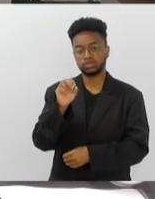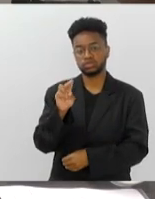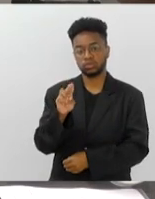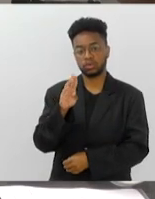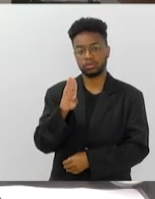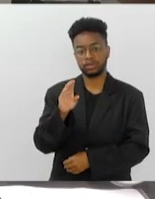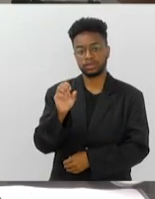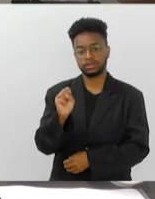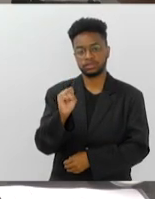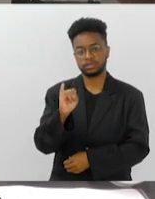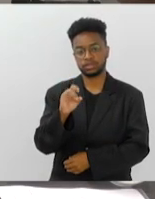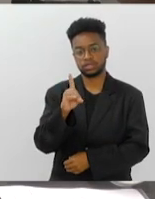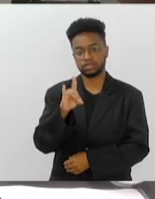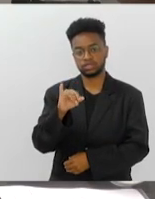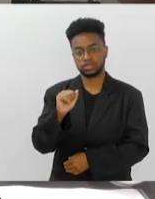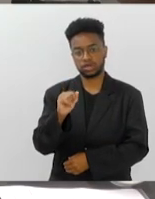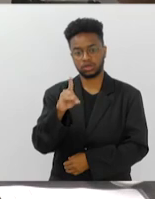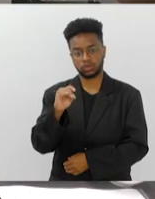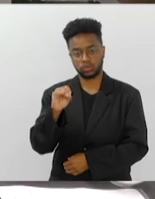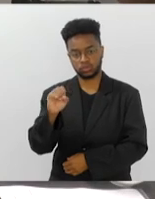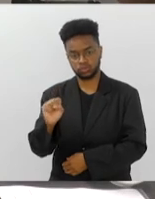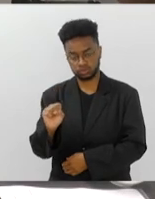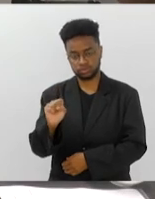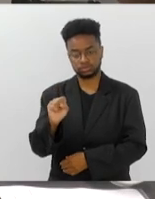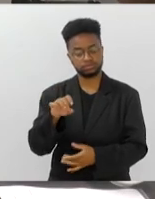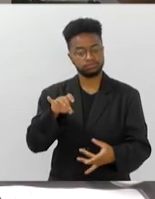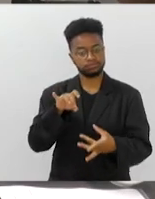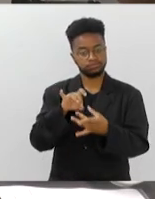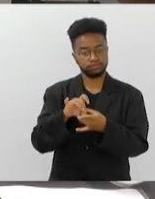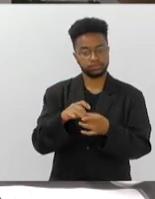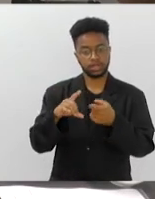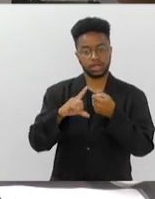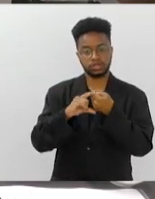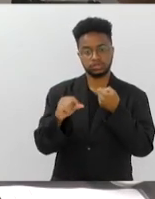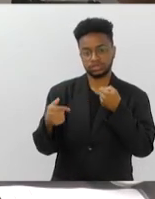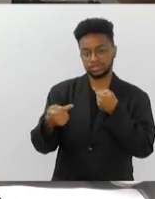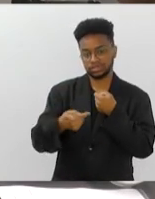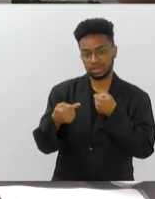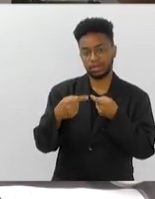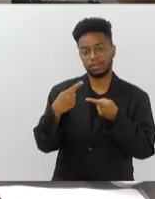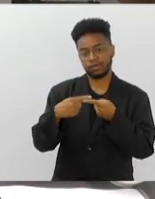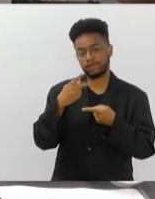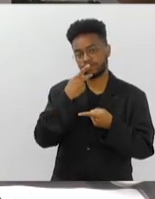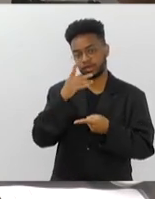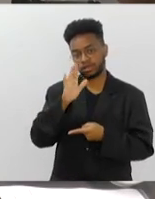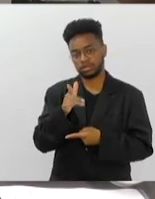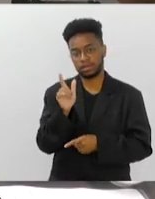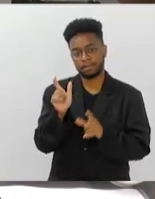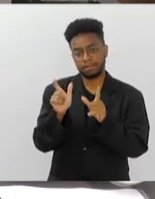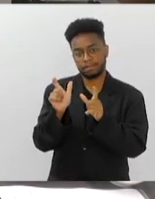ficar coerente com o artigo 7º, que já está dizendo que é subsidiado. Porque não,